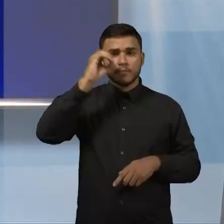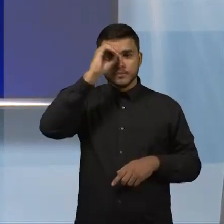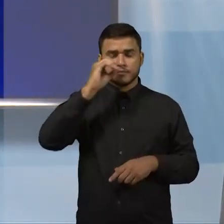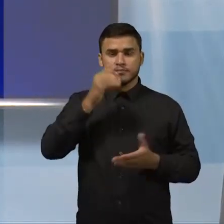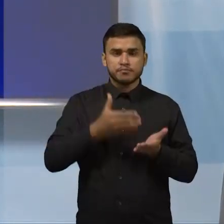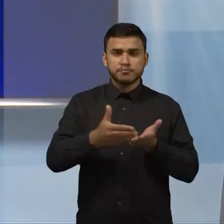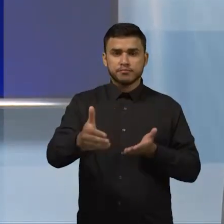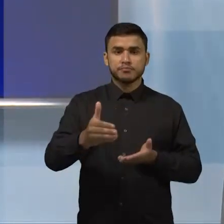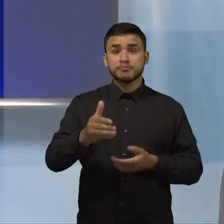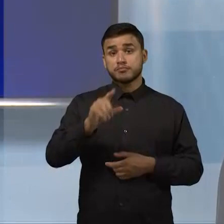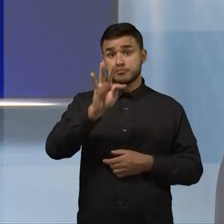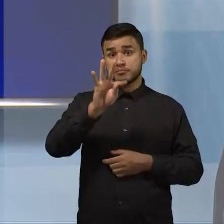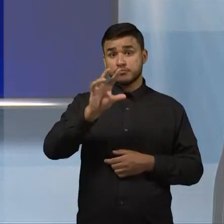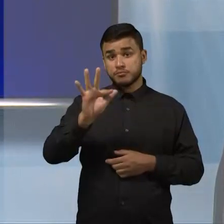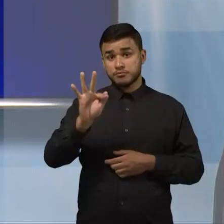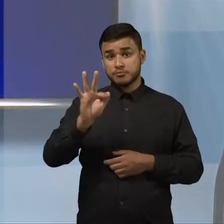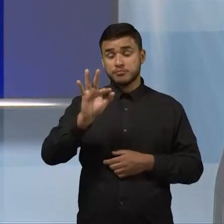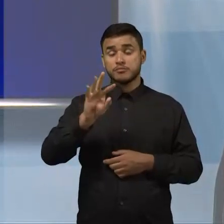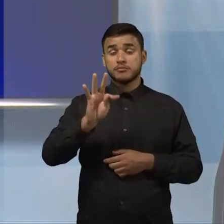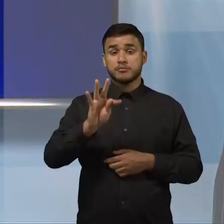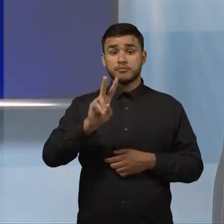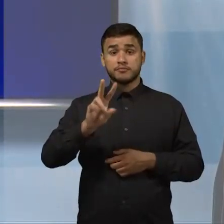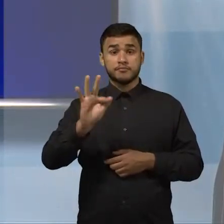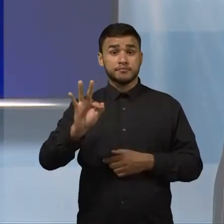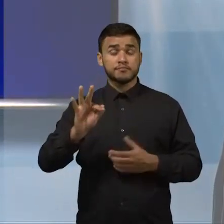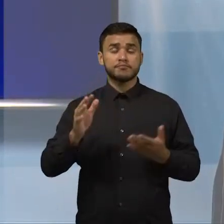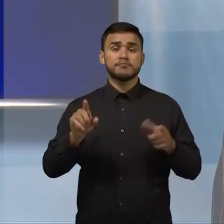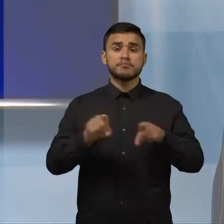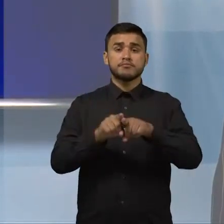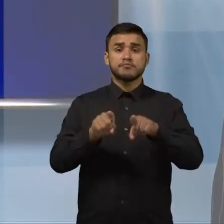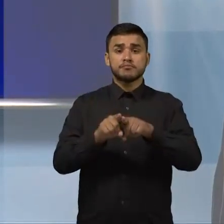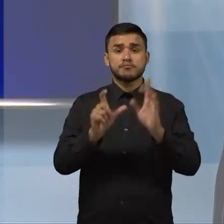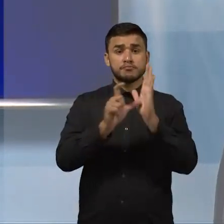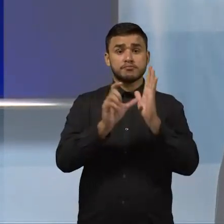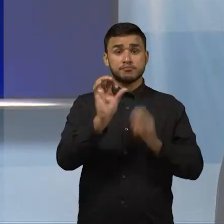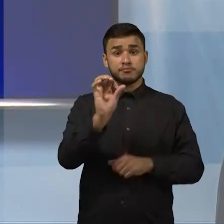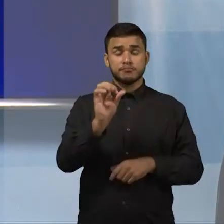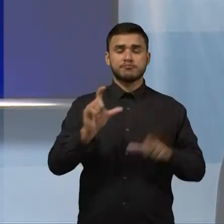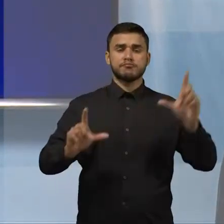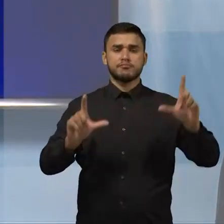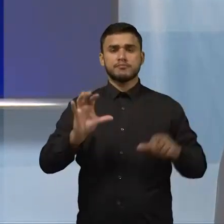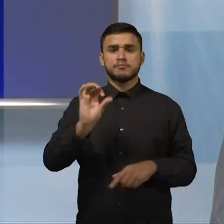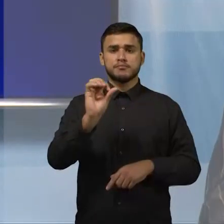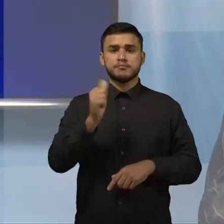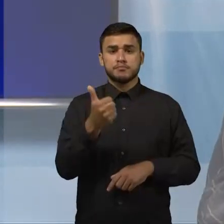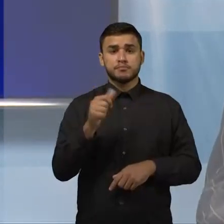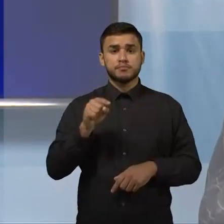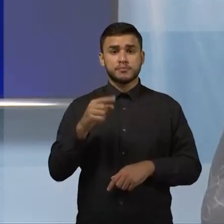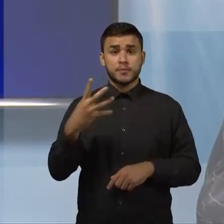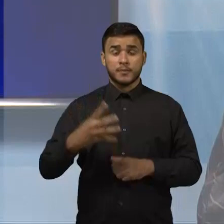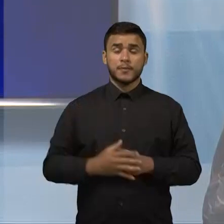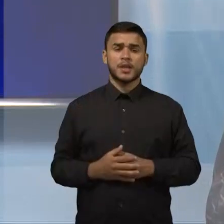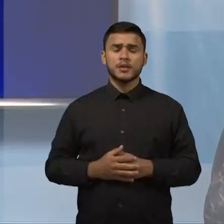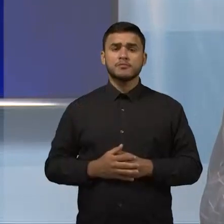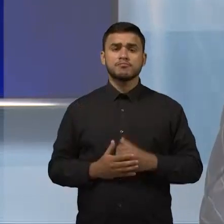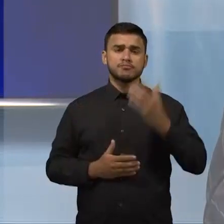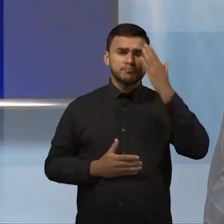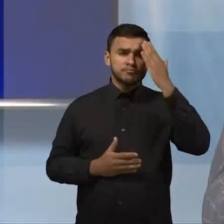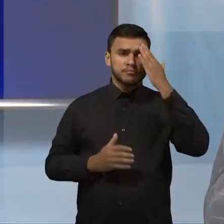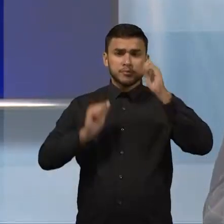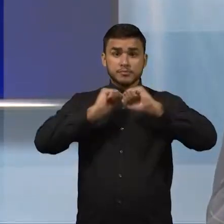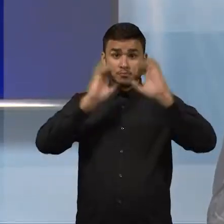programa Observatório pela TV Fortaleza, canal 6 da Multiplay e 61.4 digital. E para nos ajudar a entender,